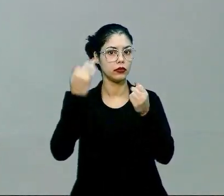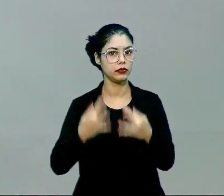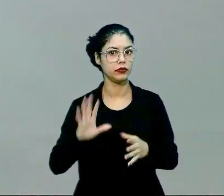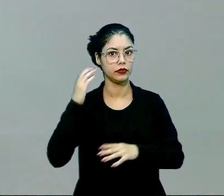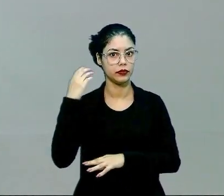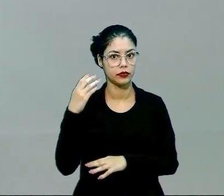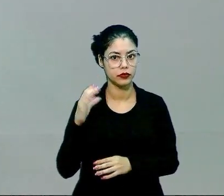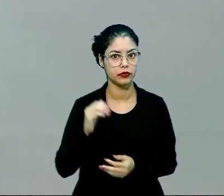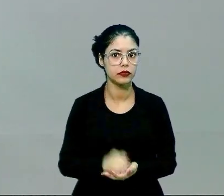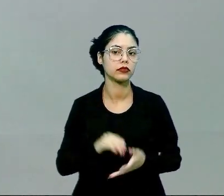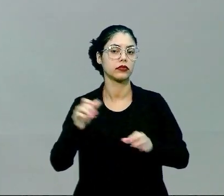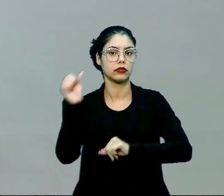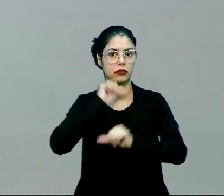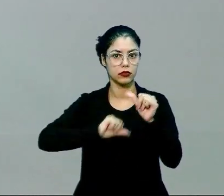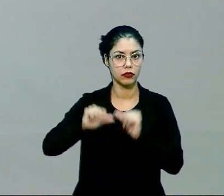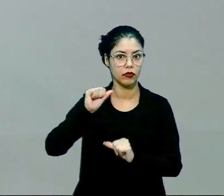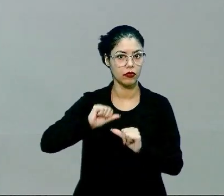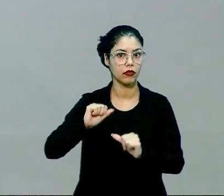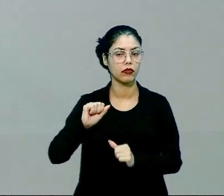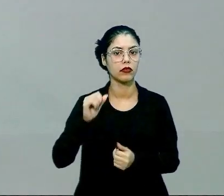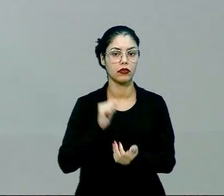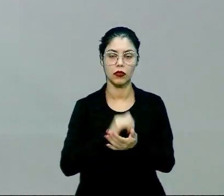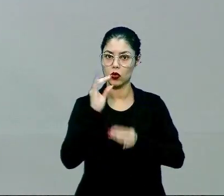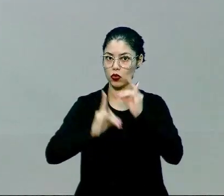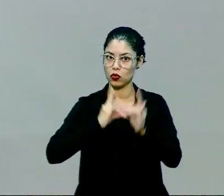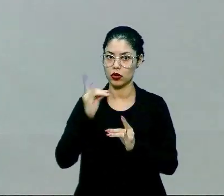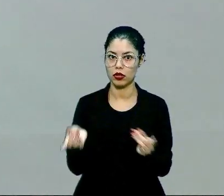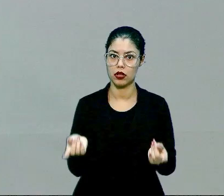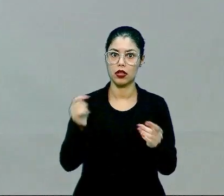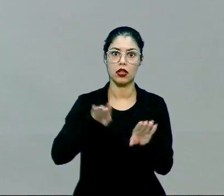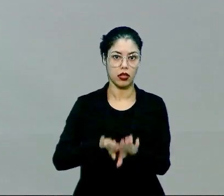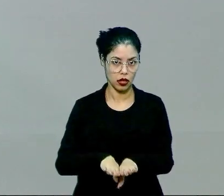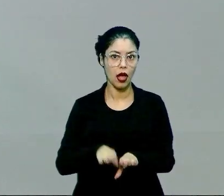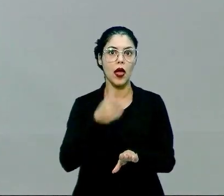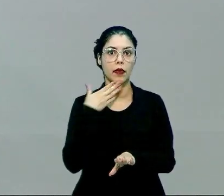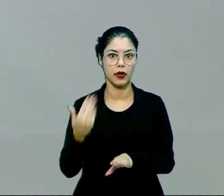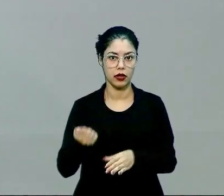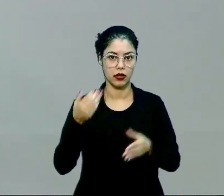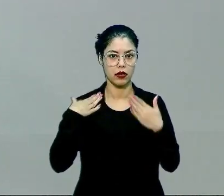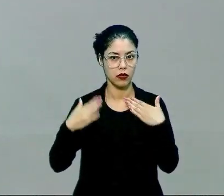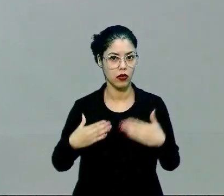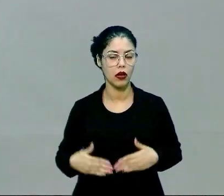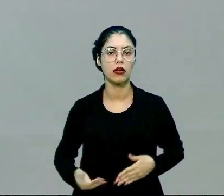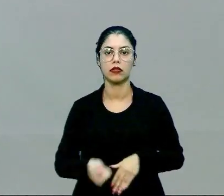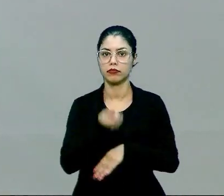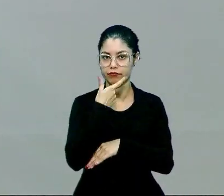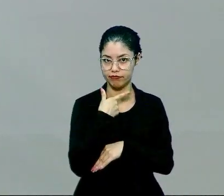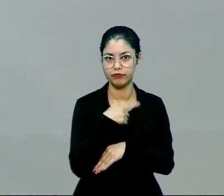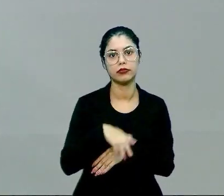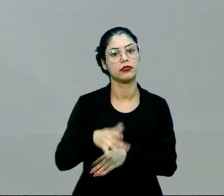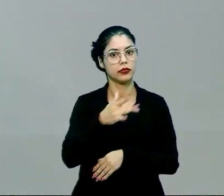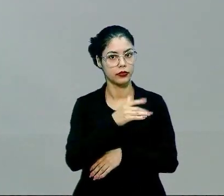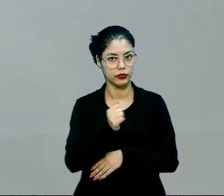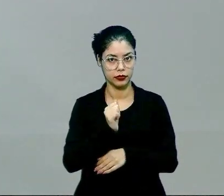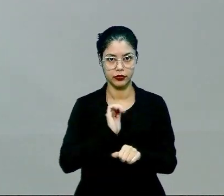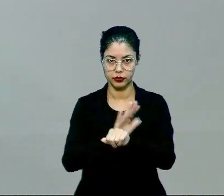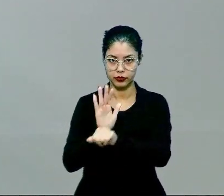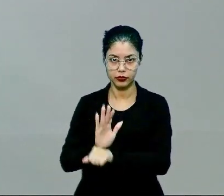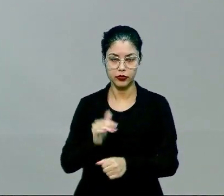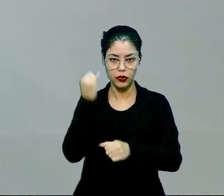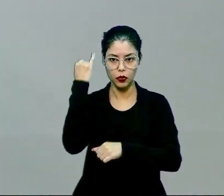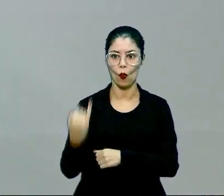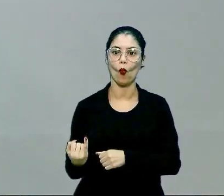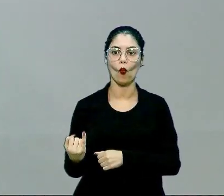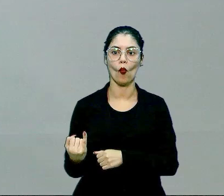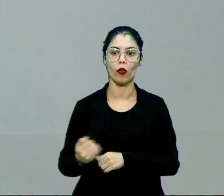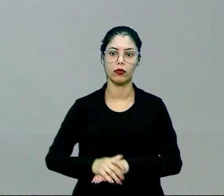científica. Ele meio que transforma um tipo de gordura em outro tipo de gordura e isso é mais consumido e isso ajuda a dar aquela aparência um pouco